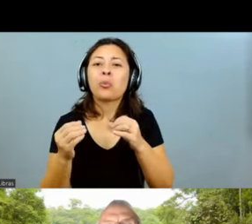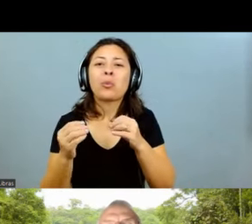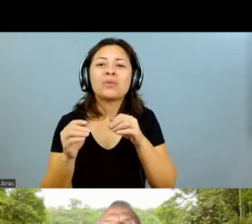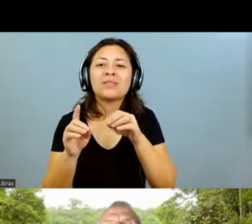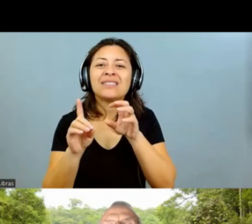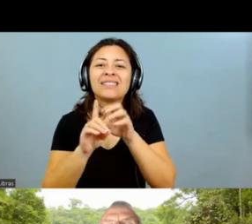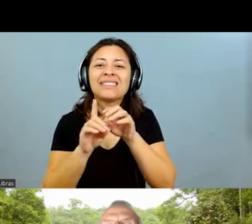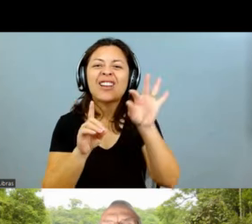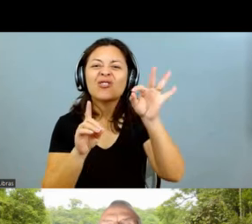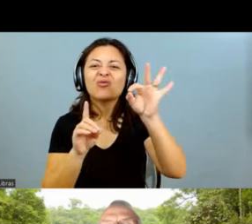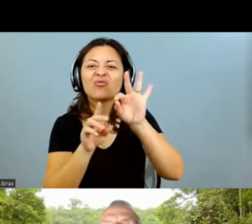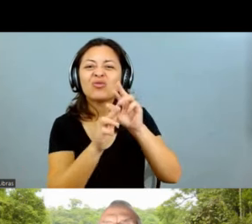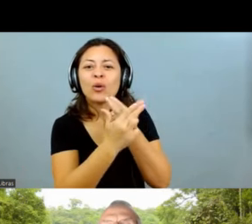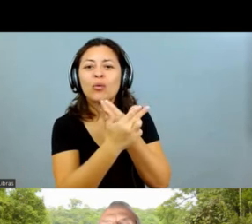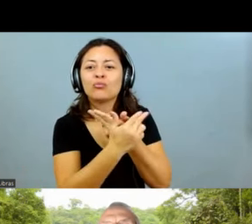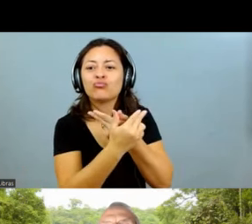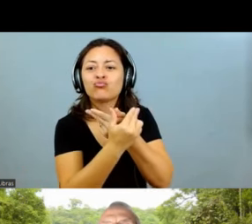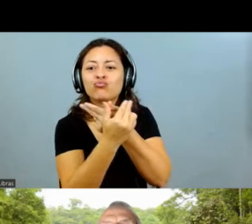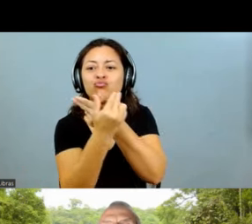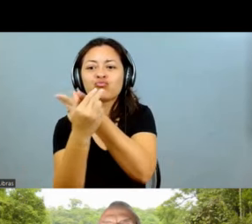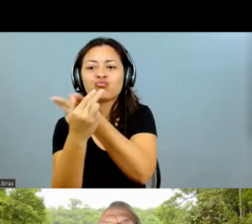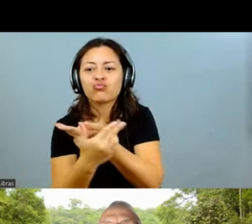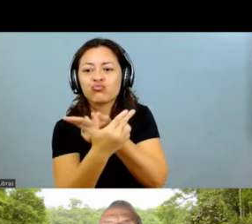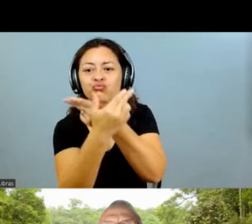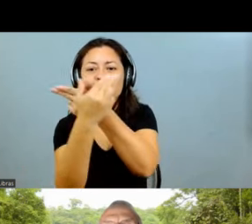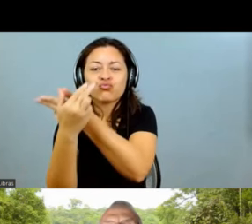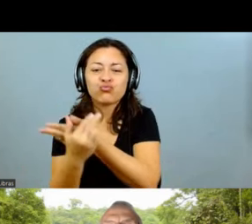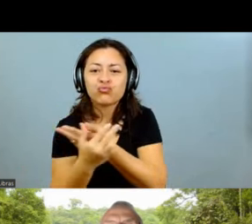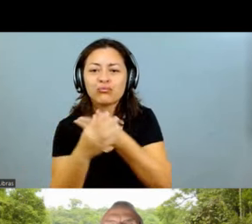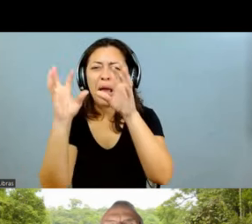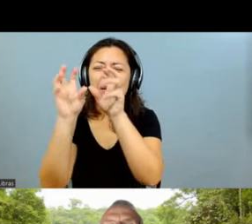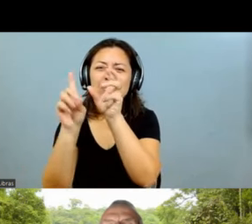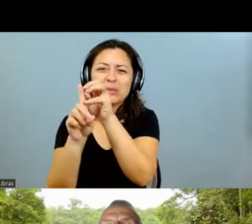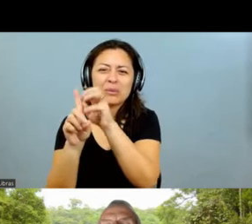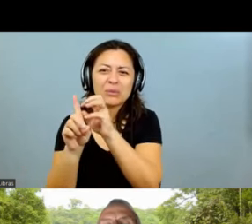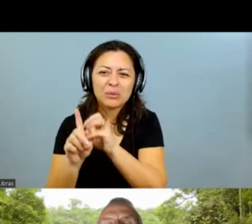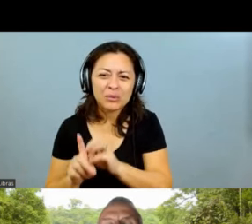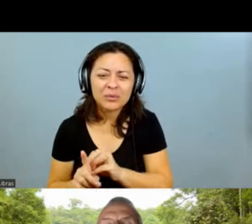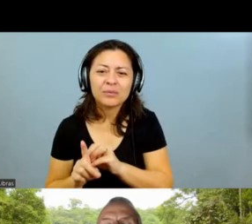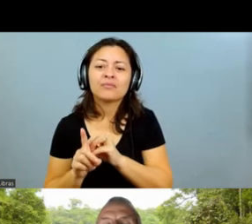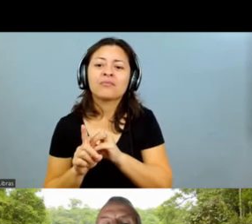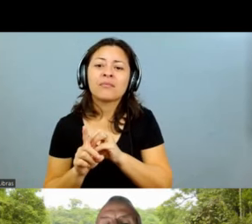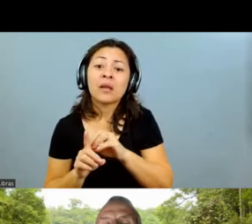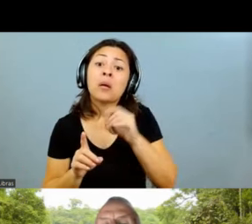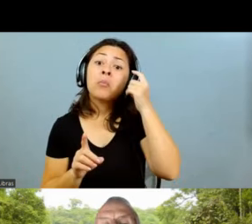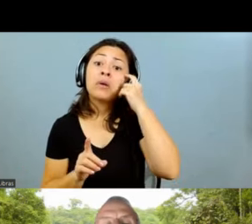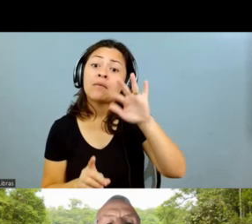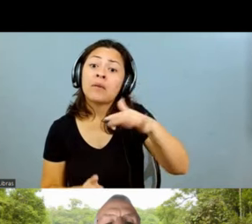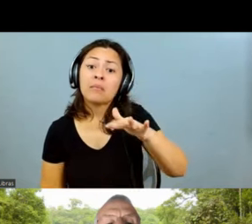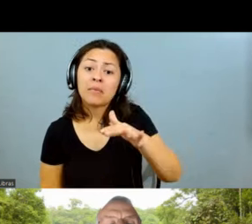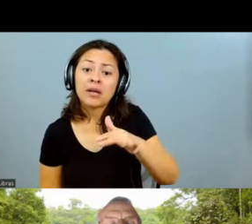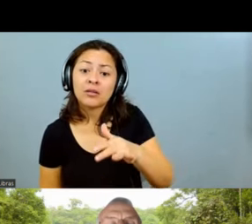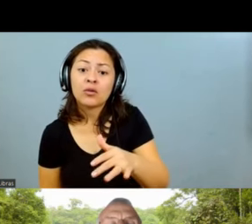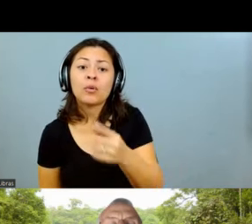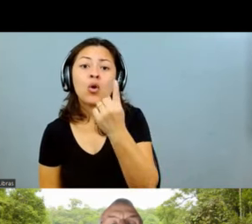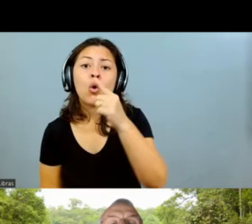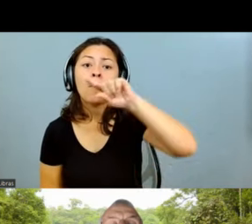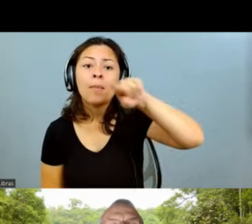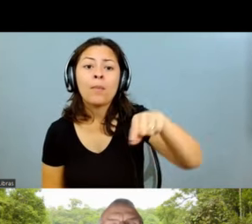cigarrinha a estimativa Inicial era 56.5 milhões de toneladas e